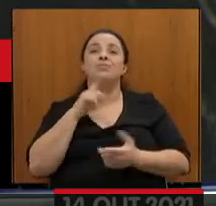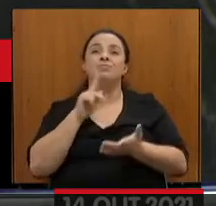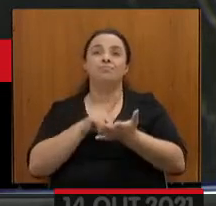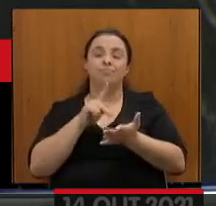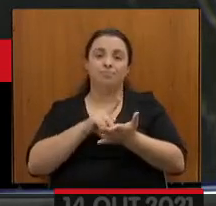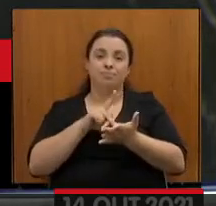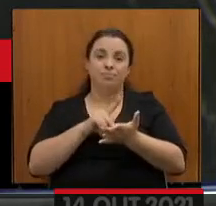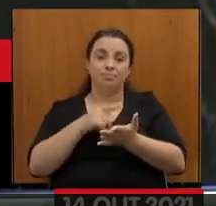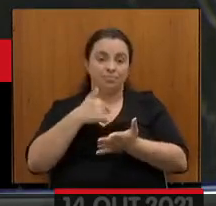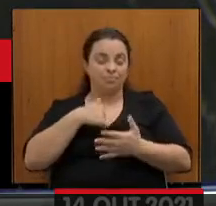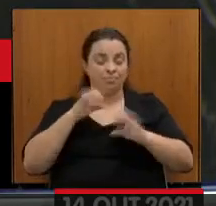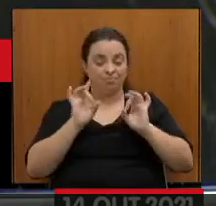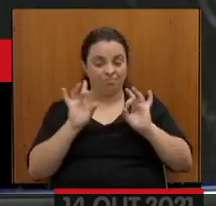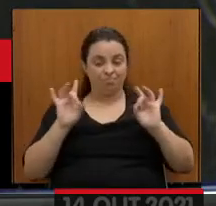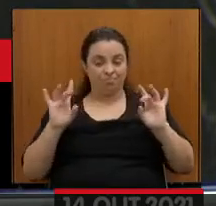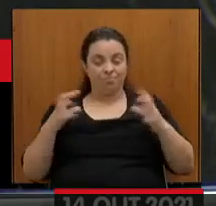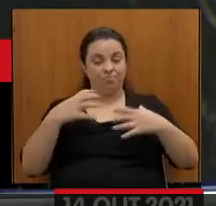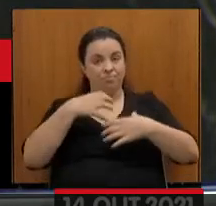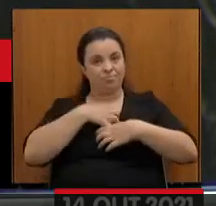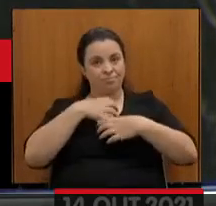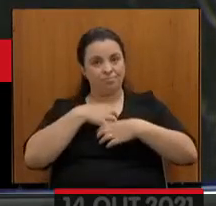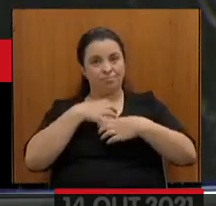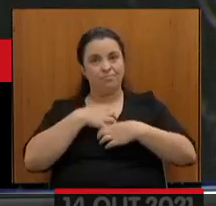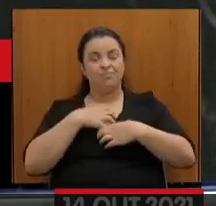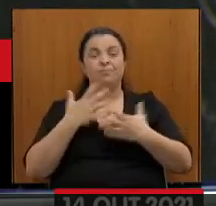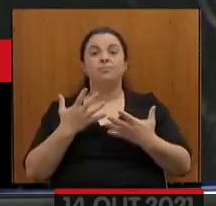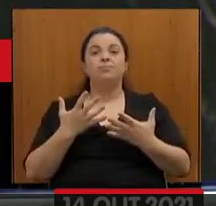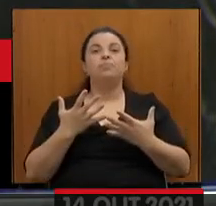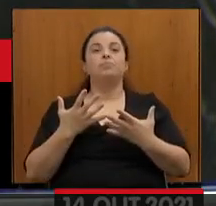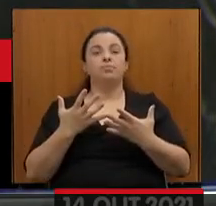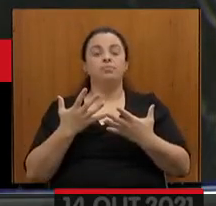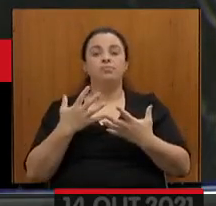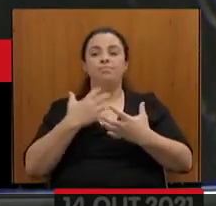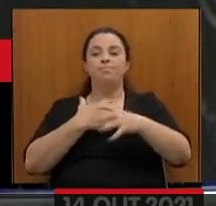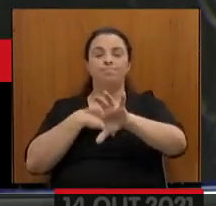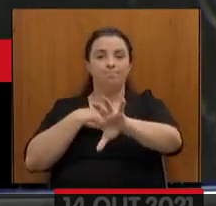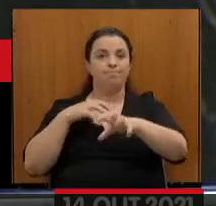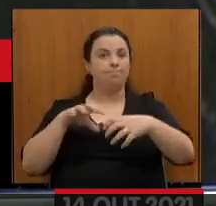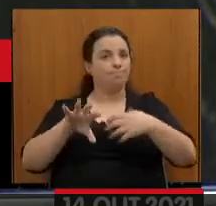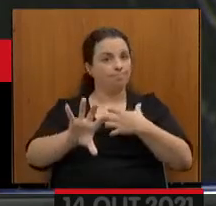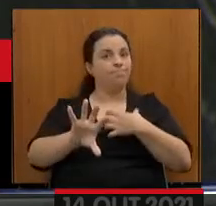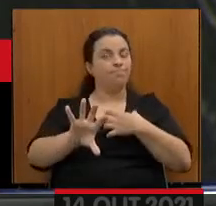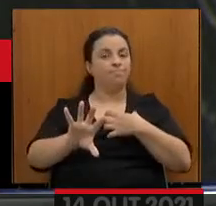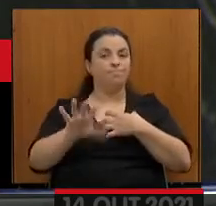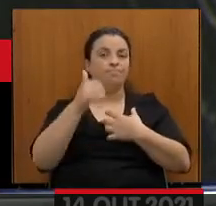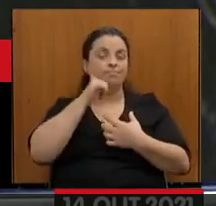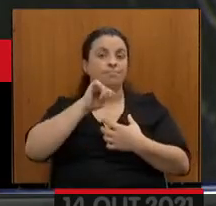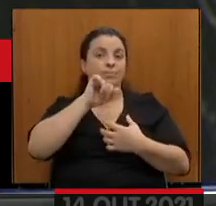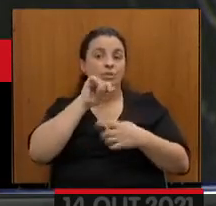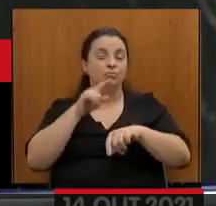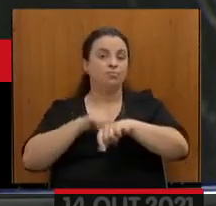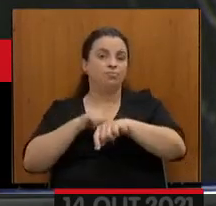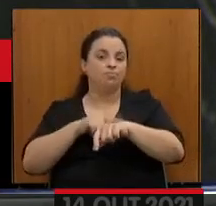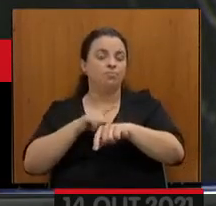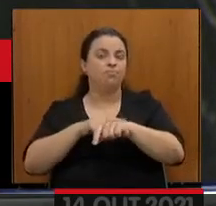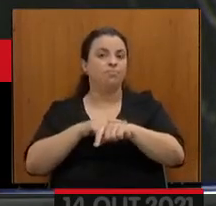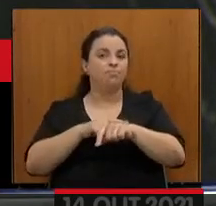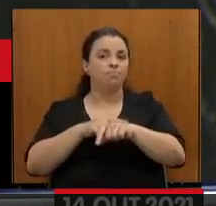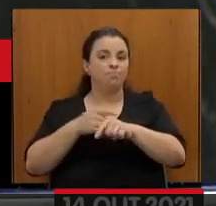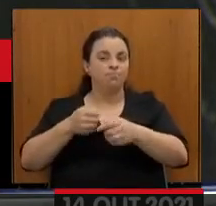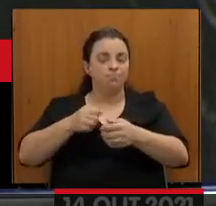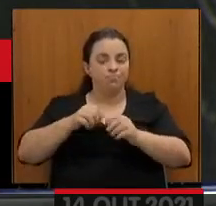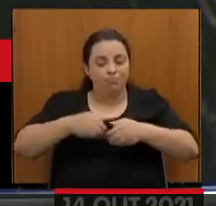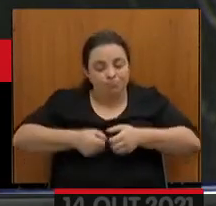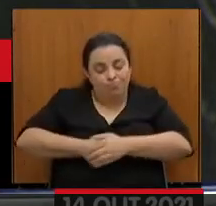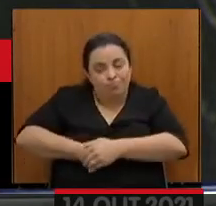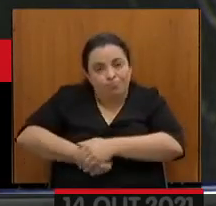viver uma situação tão crítica das mães, no momento de nascimento das suas crianças, uma